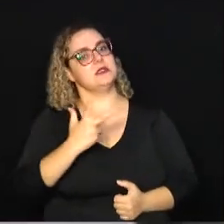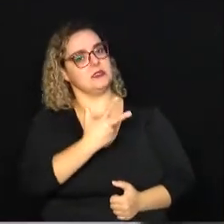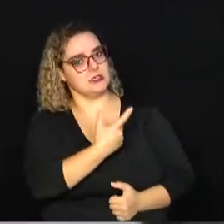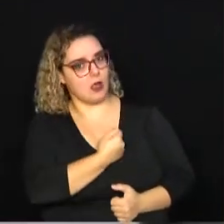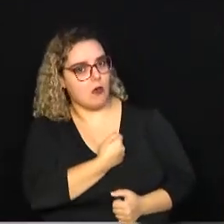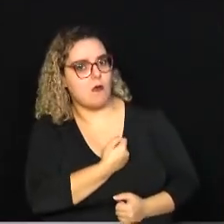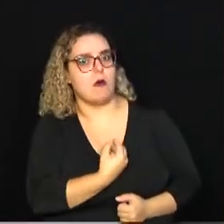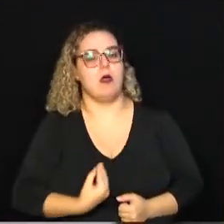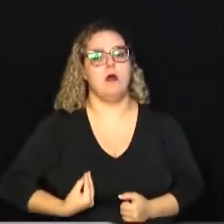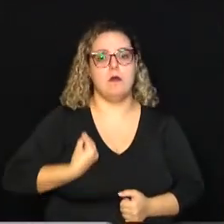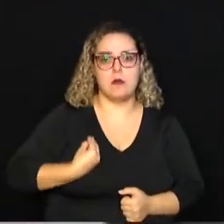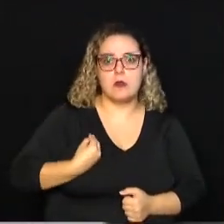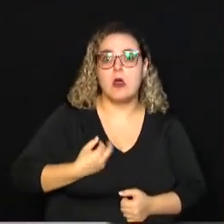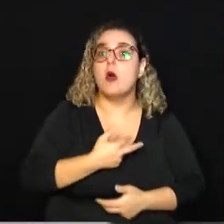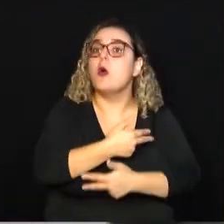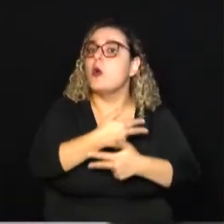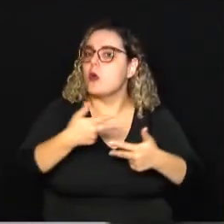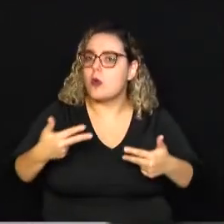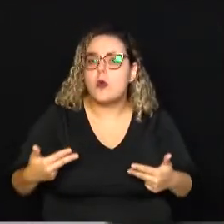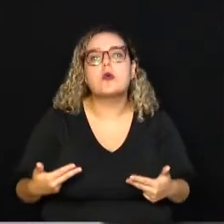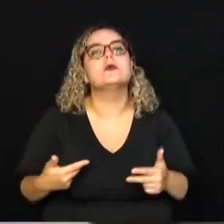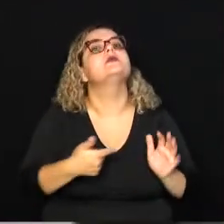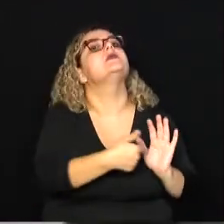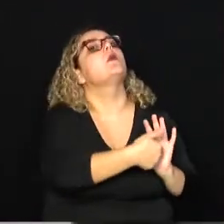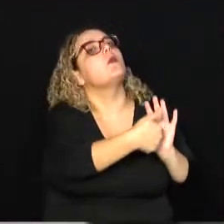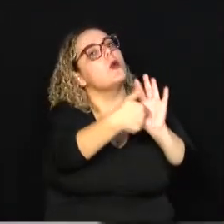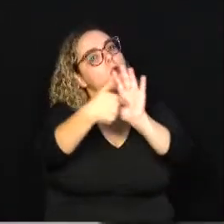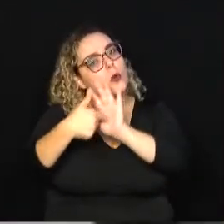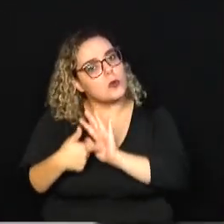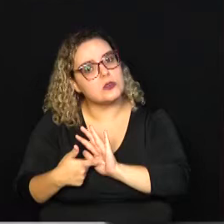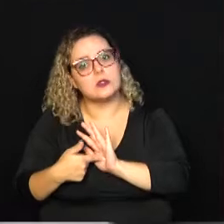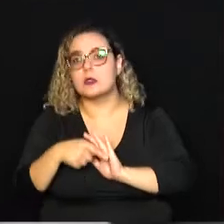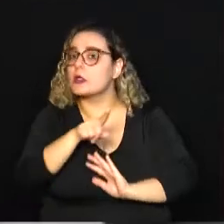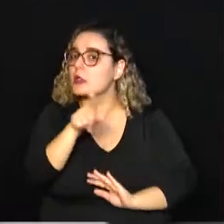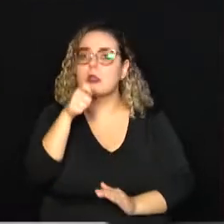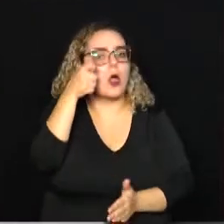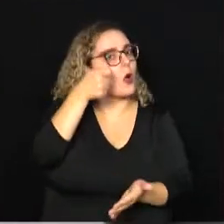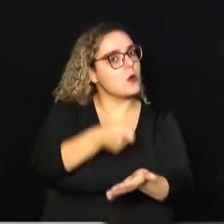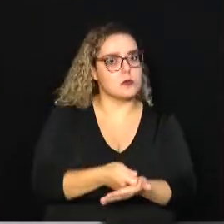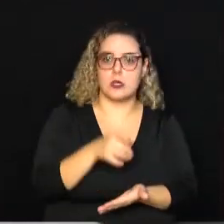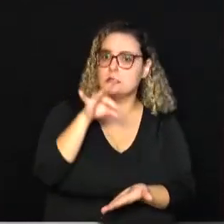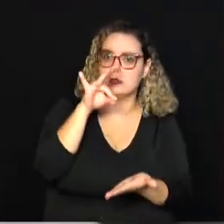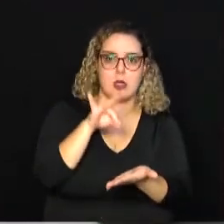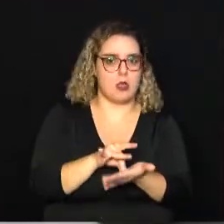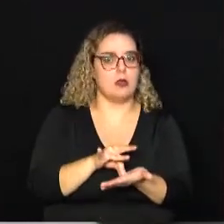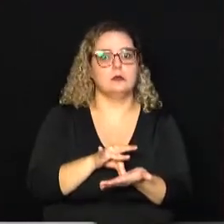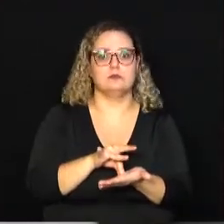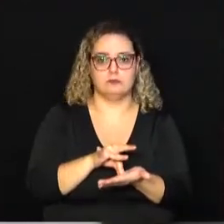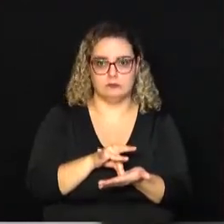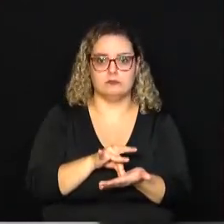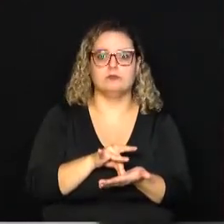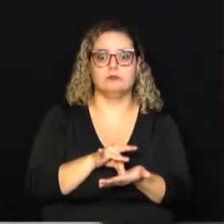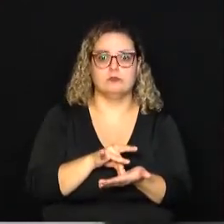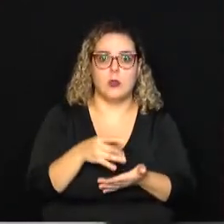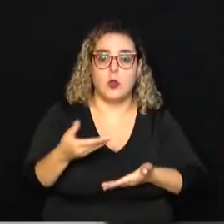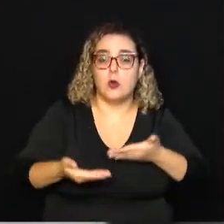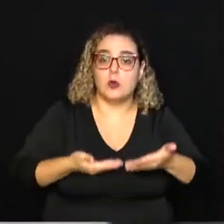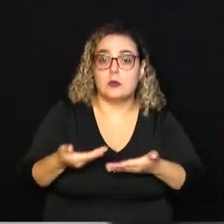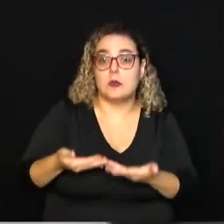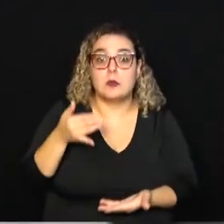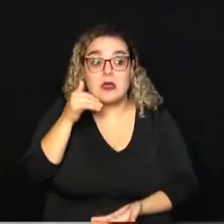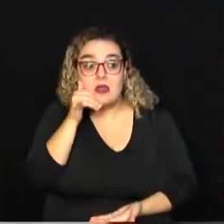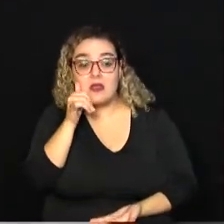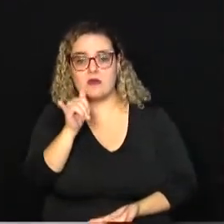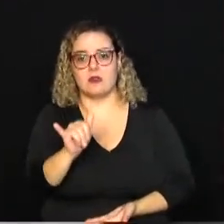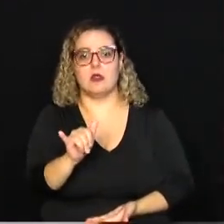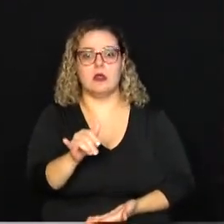está demonstrada que não se concretiza na realidade, né, o chamado tratamento precoce com